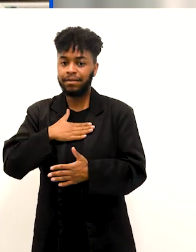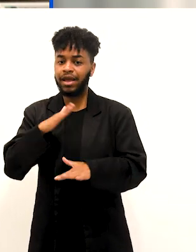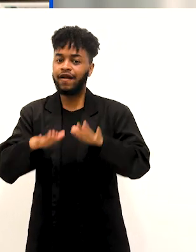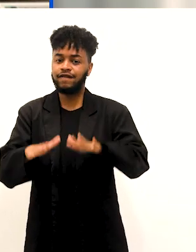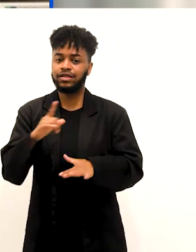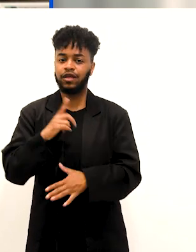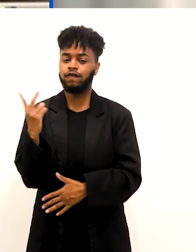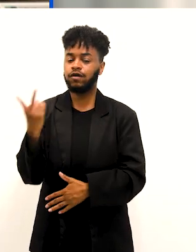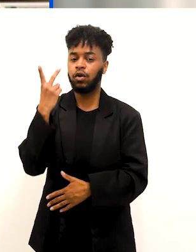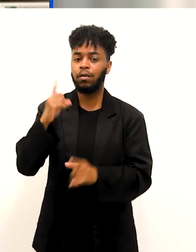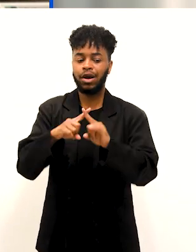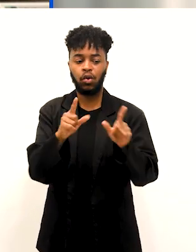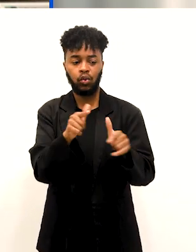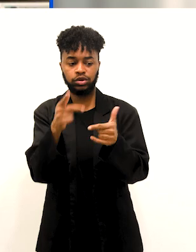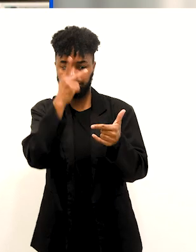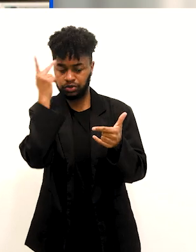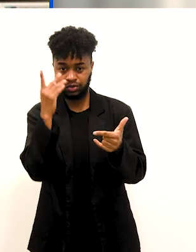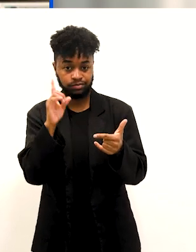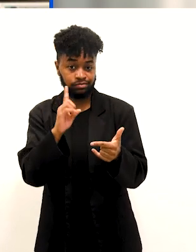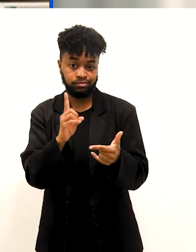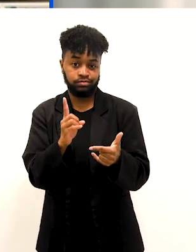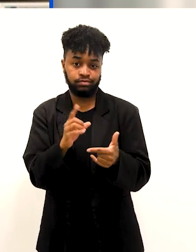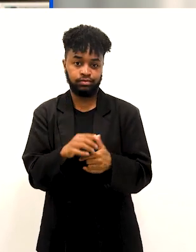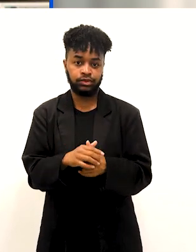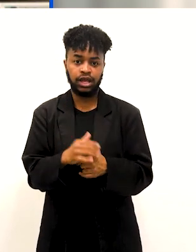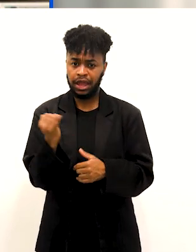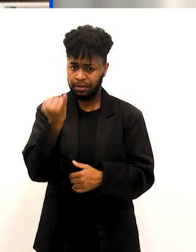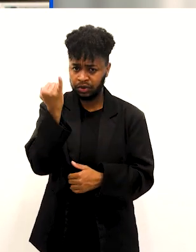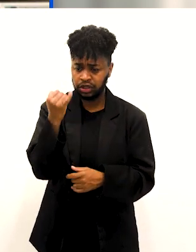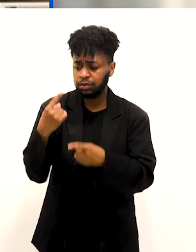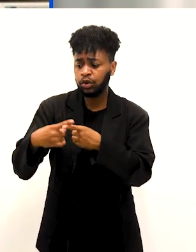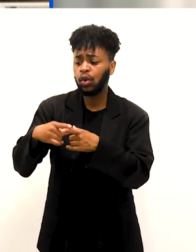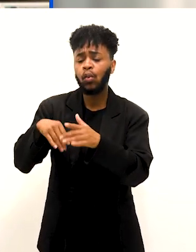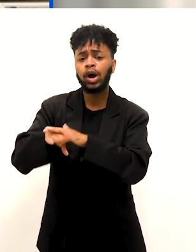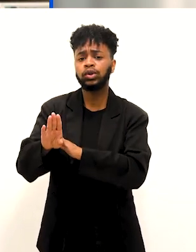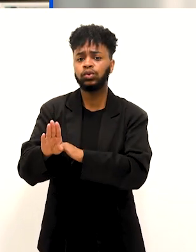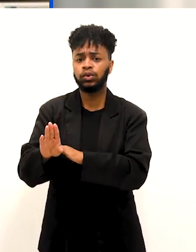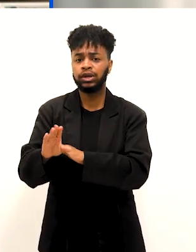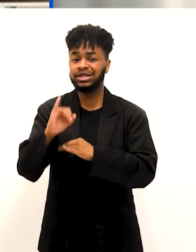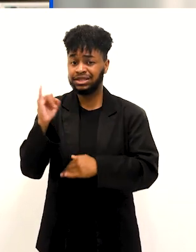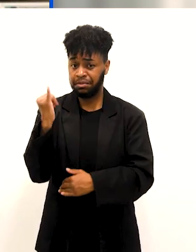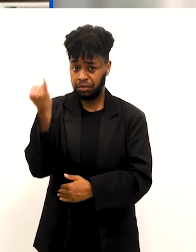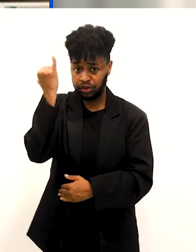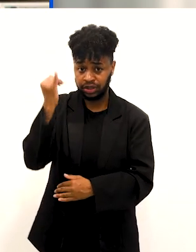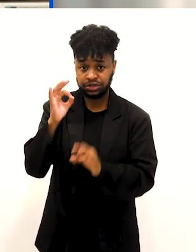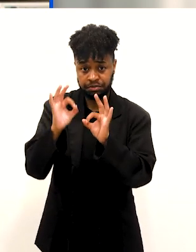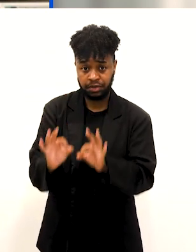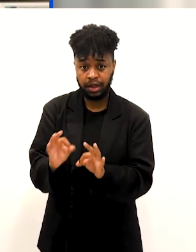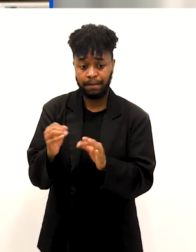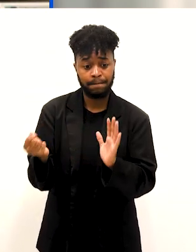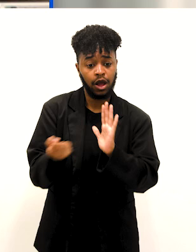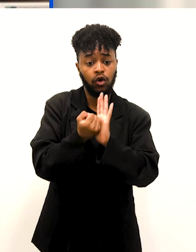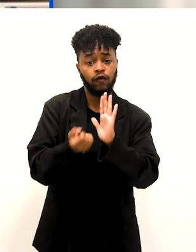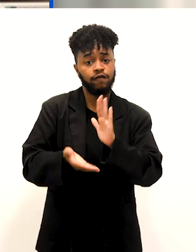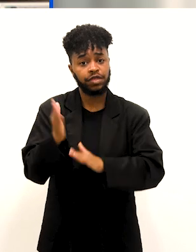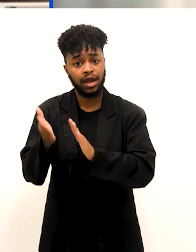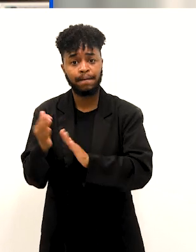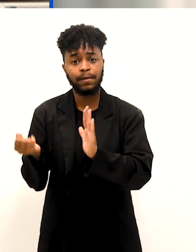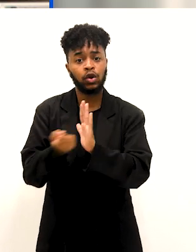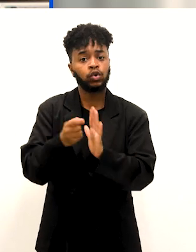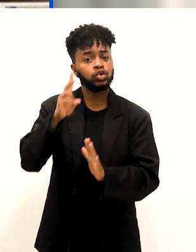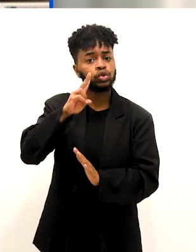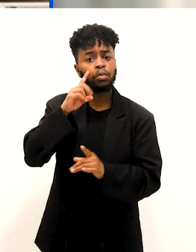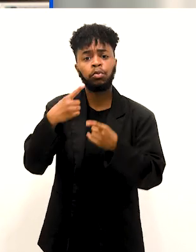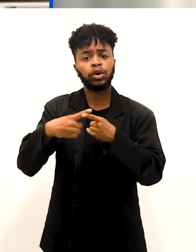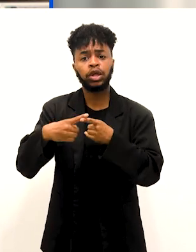para mim talvez não tenha para os outros. É valioso? Por que está guardado? Se é tão importante, se marcou uma viagem, marcou uma história, por que ele não está